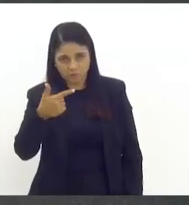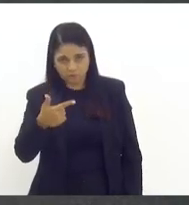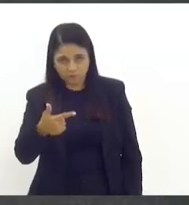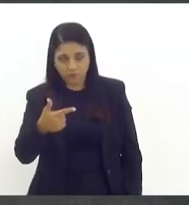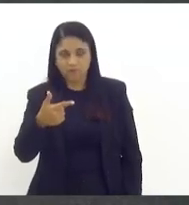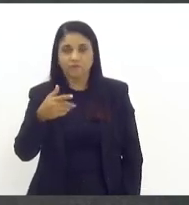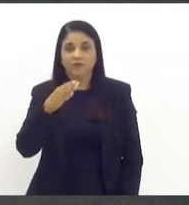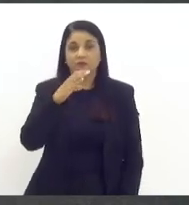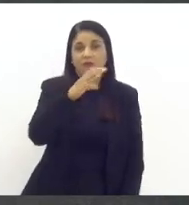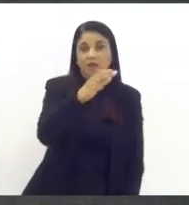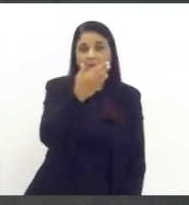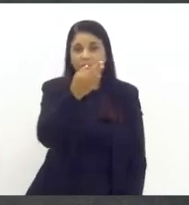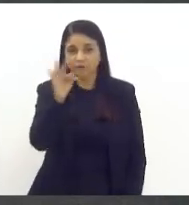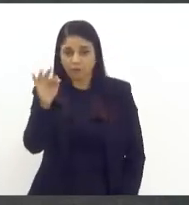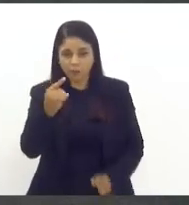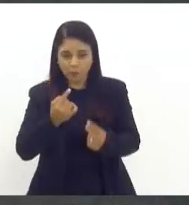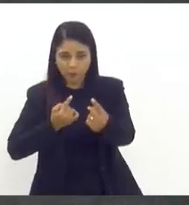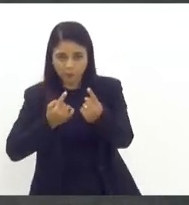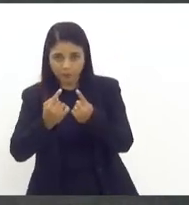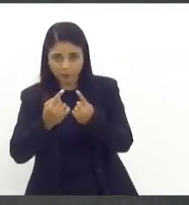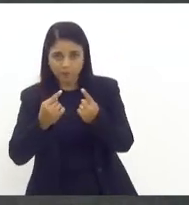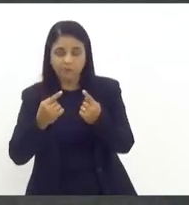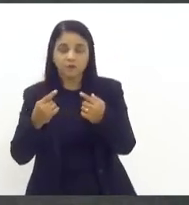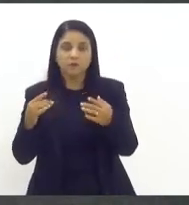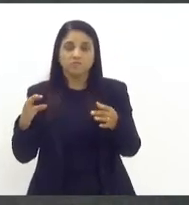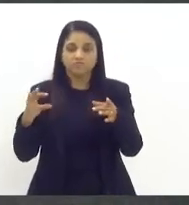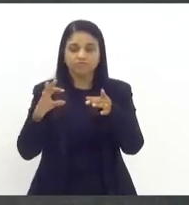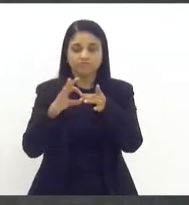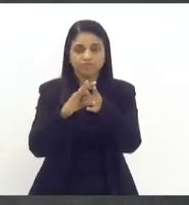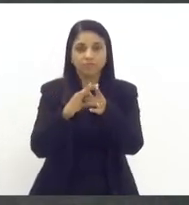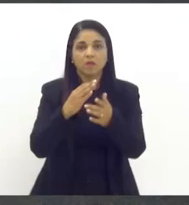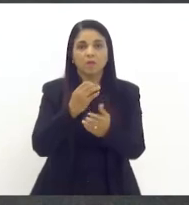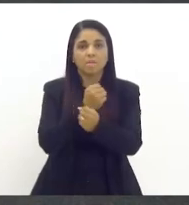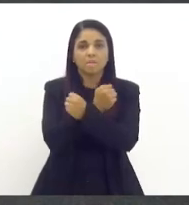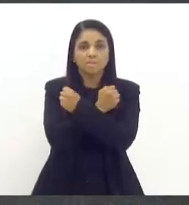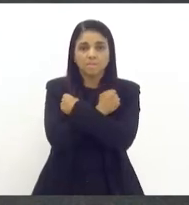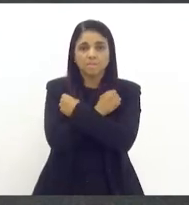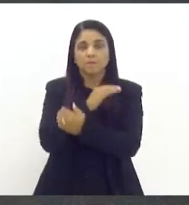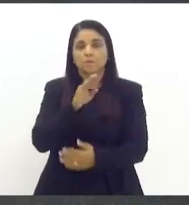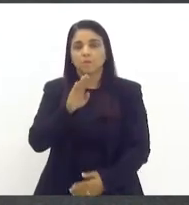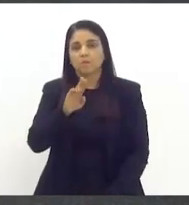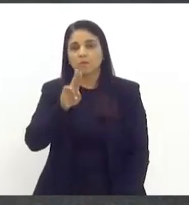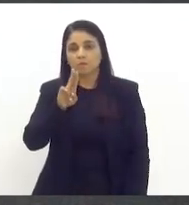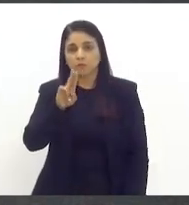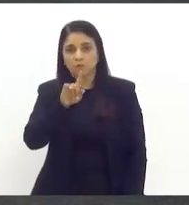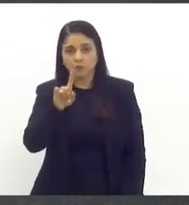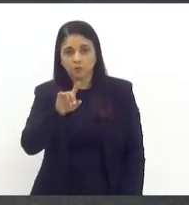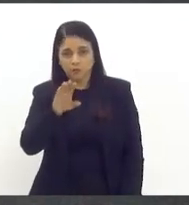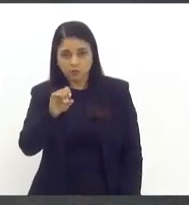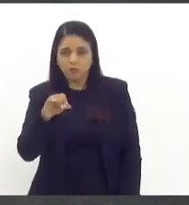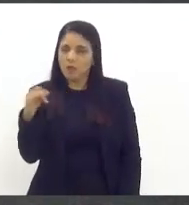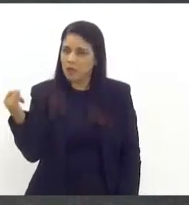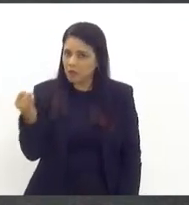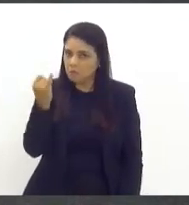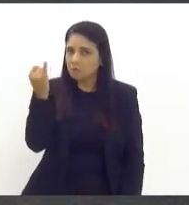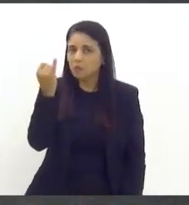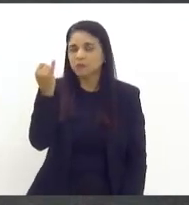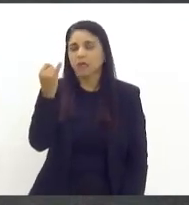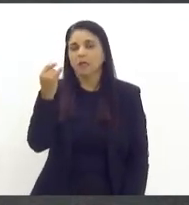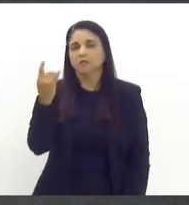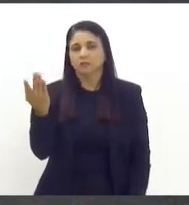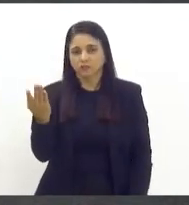tem conseguido avançar na discussão da ciclovias nas cidades mas em alguns casos também pode ser importante a gente ter ciclovias intermunicipais